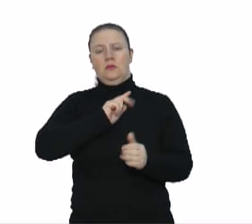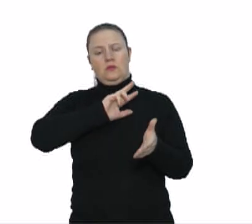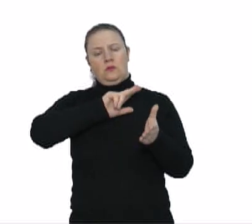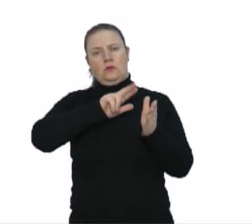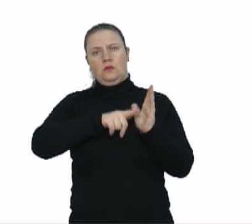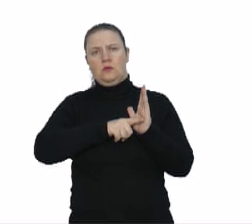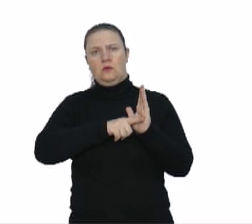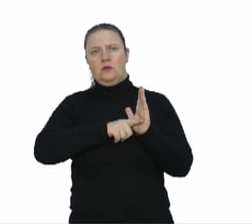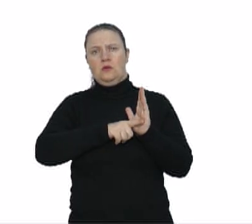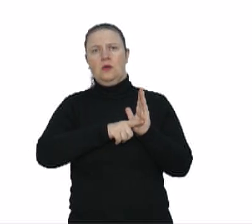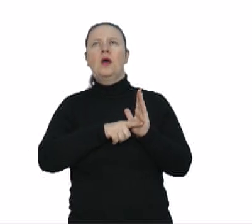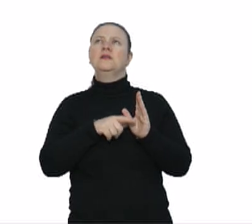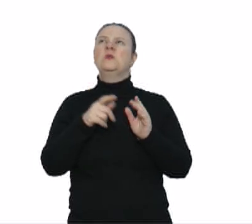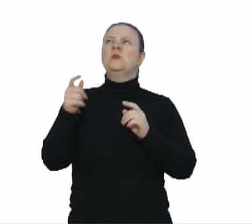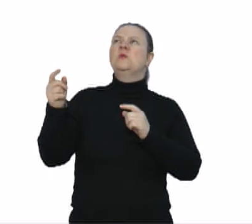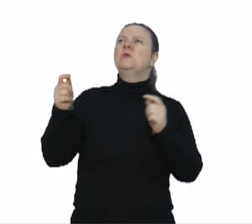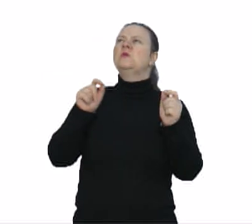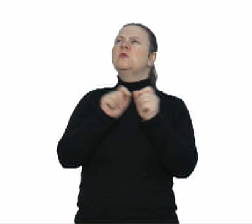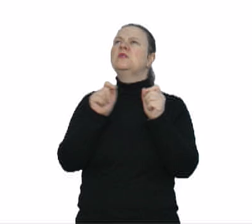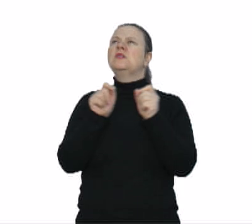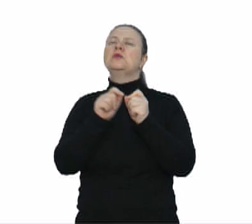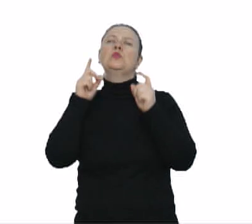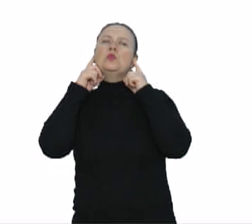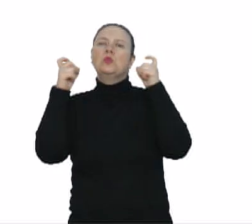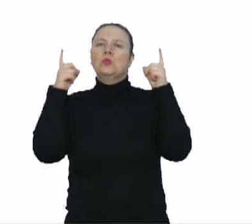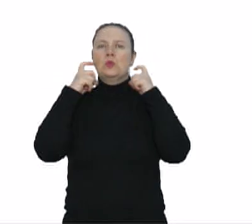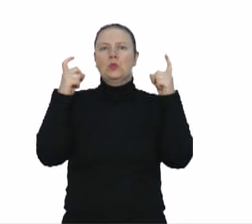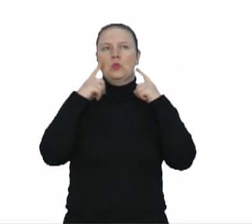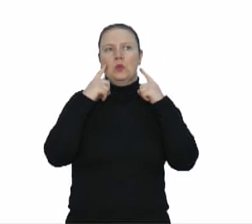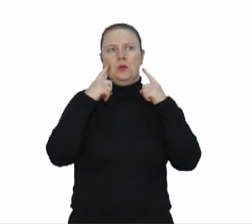pessoas assim, ali dispostas a produzir um som, né?